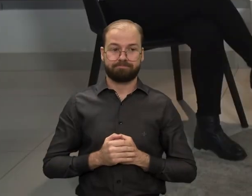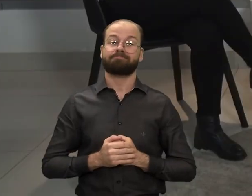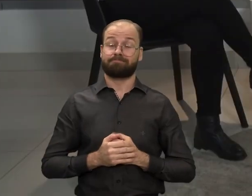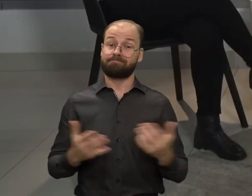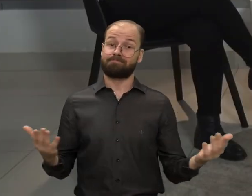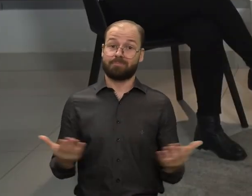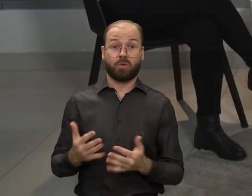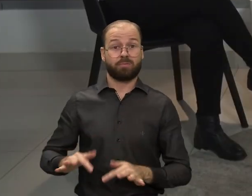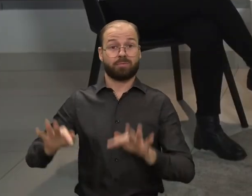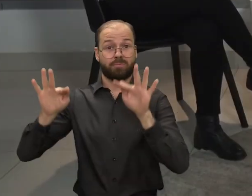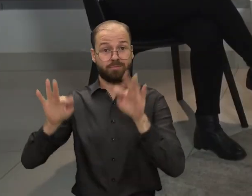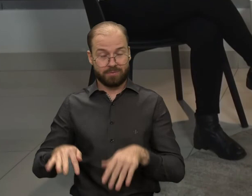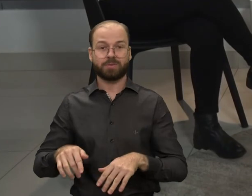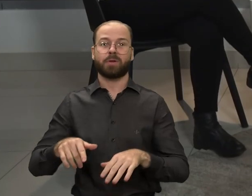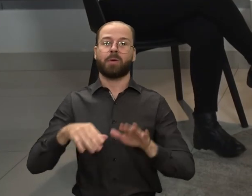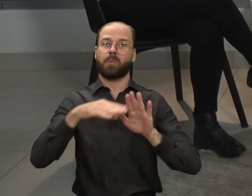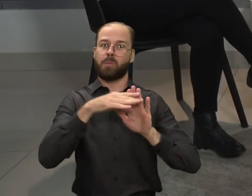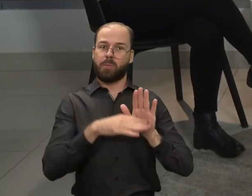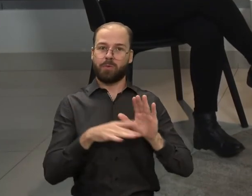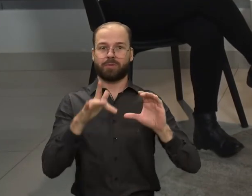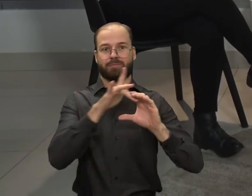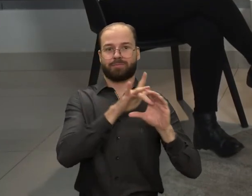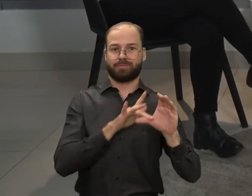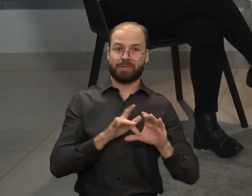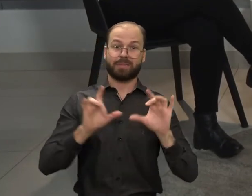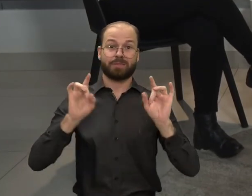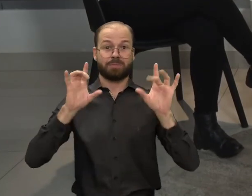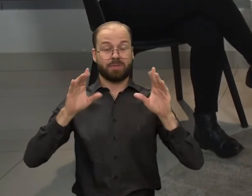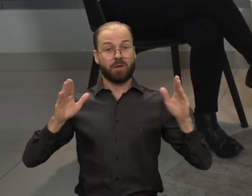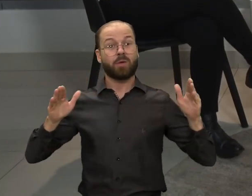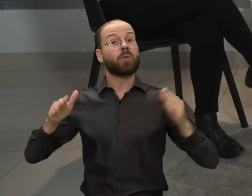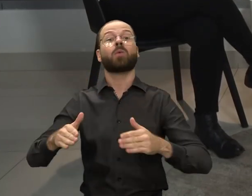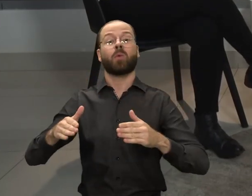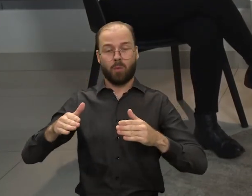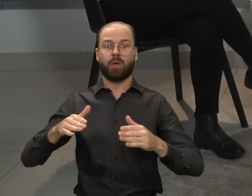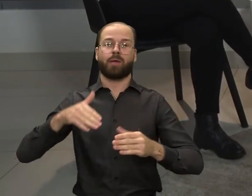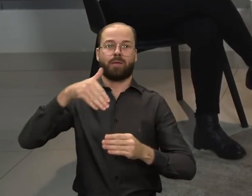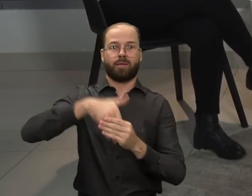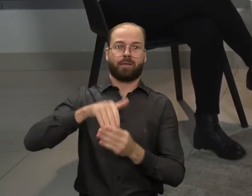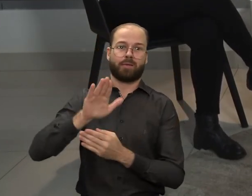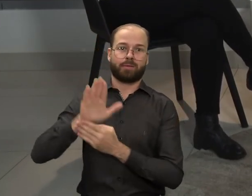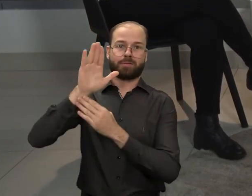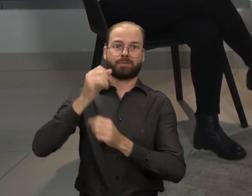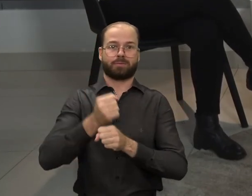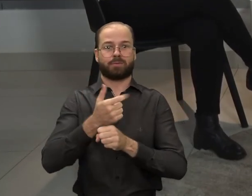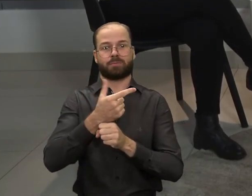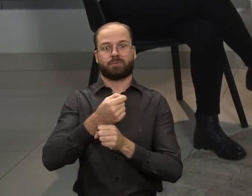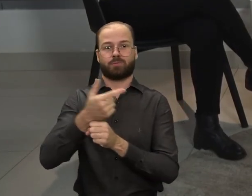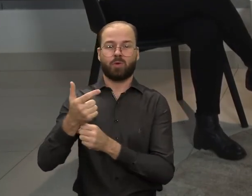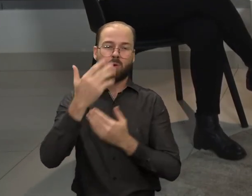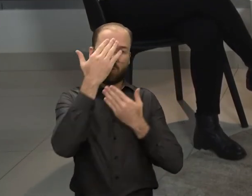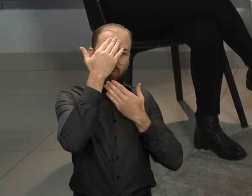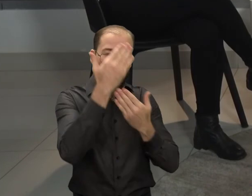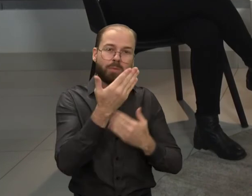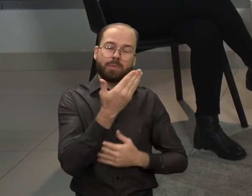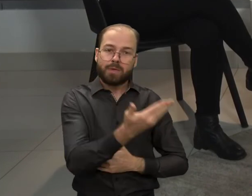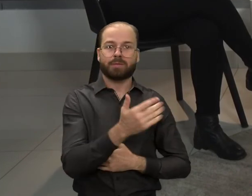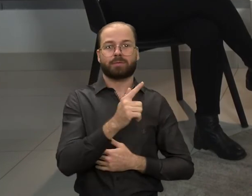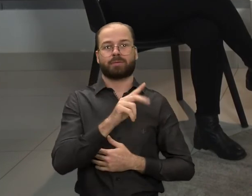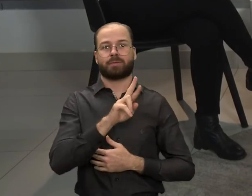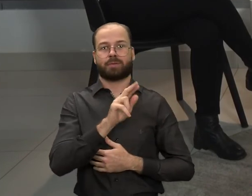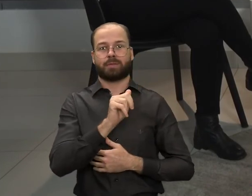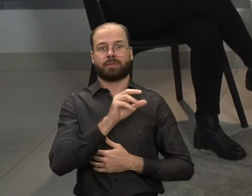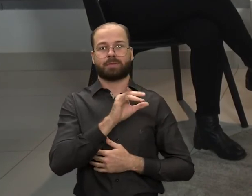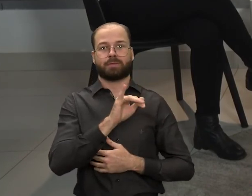Bom, a gente chega ao fim de mais um programa especial na cobertura das eleições 2022. Queria agradecer, muito obrigada, professora Graciela. Eu